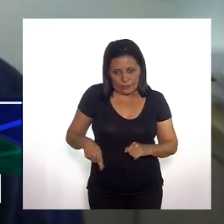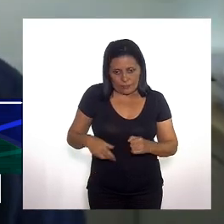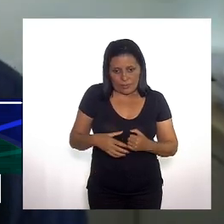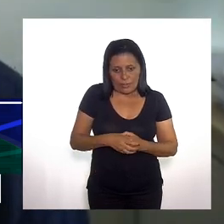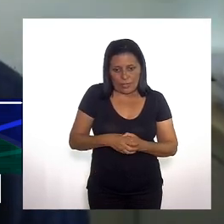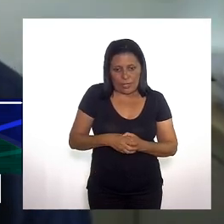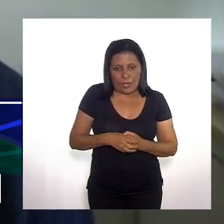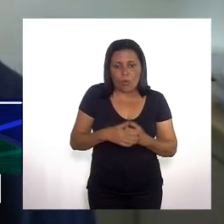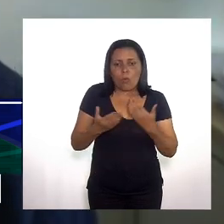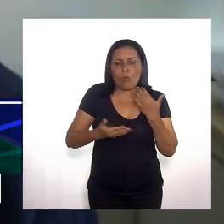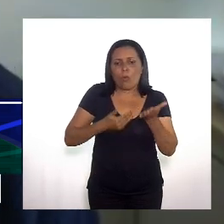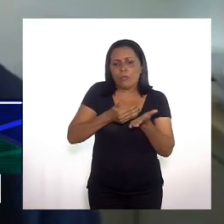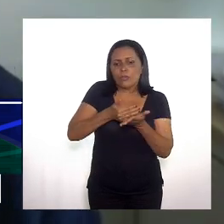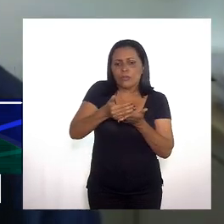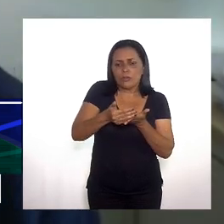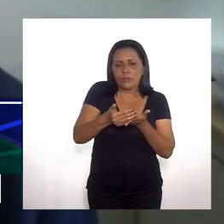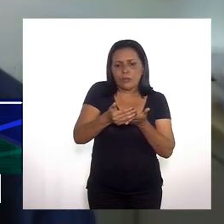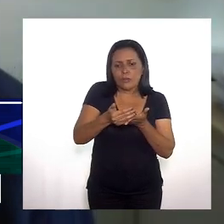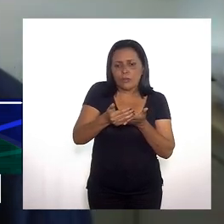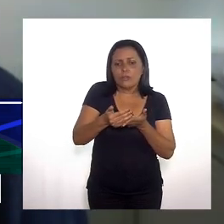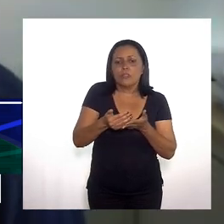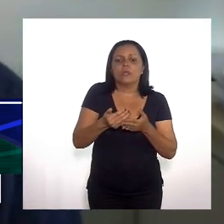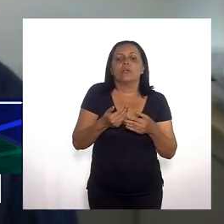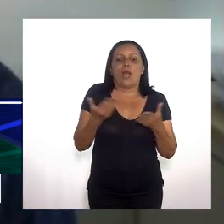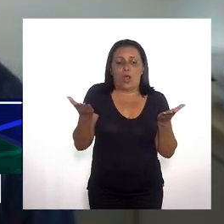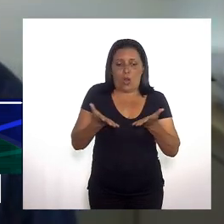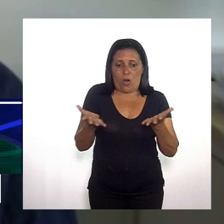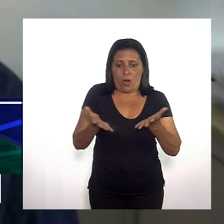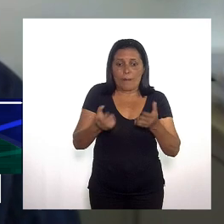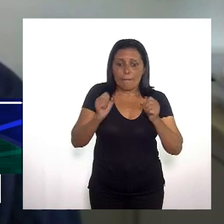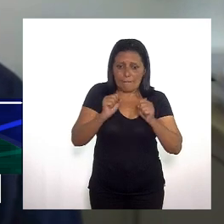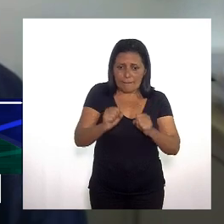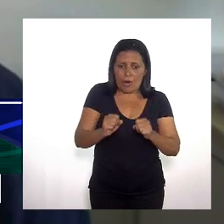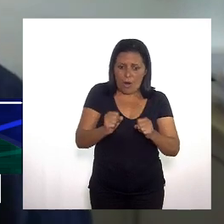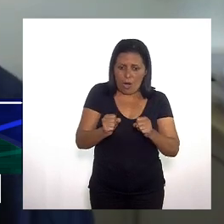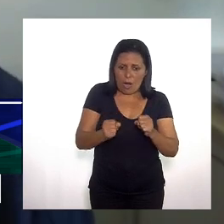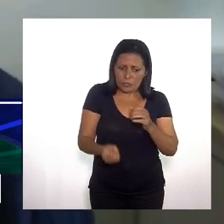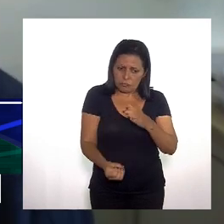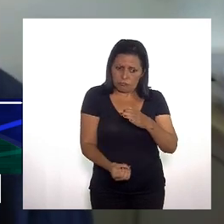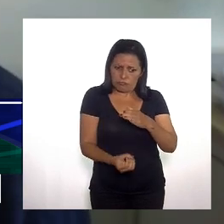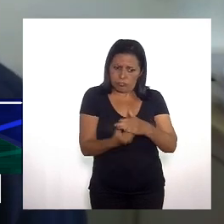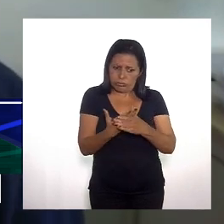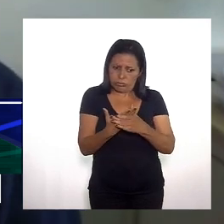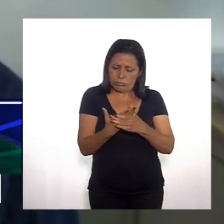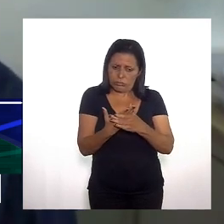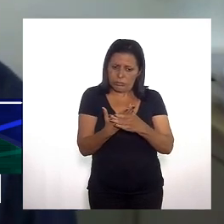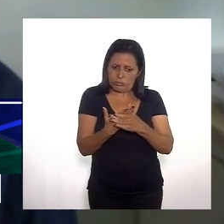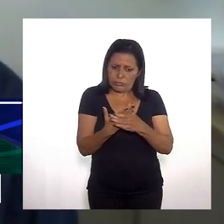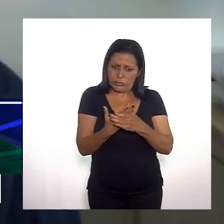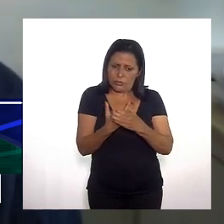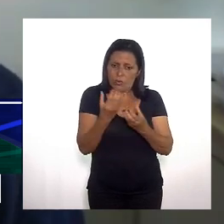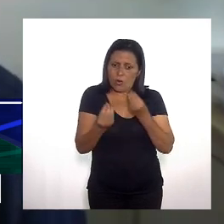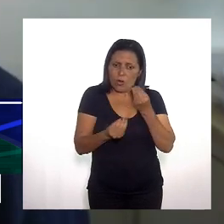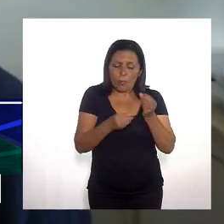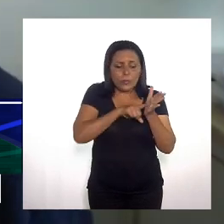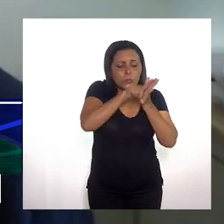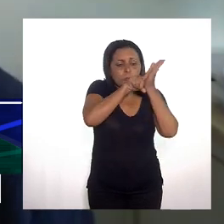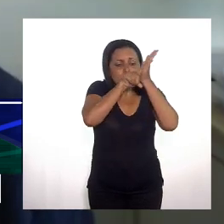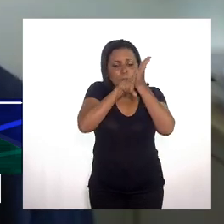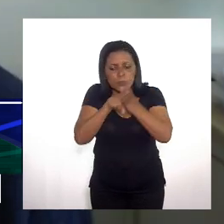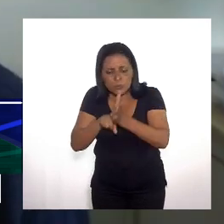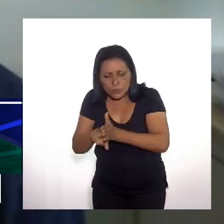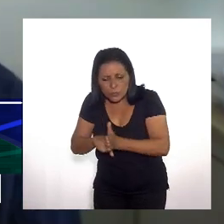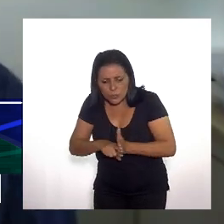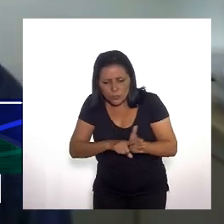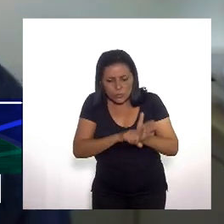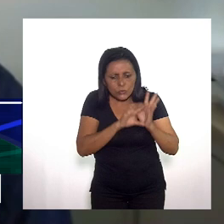os indiciamentos legislativos, eles podem nascer, senhor presidente, das CPIs.